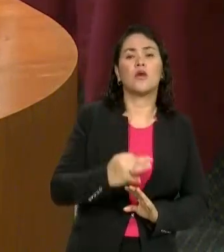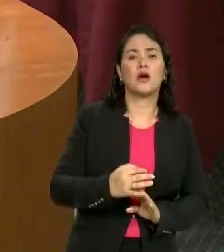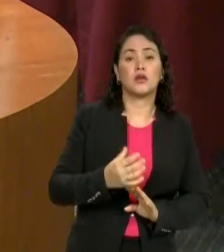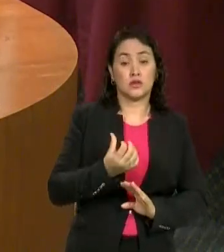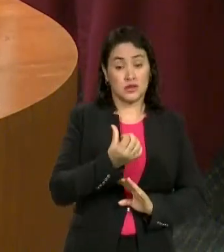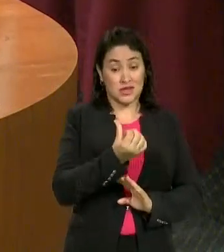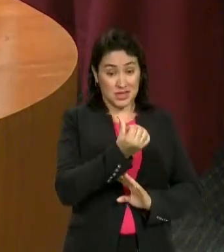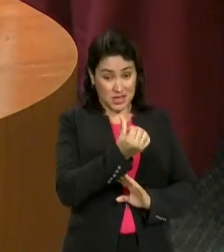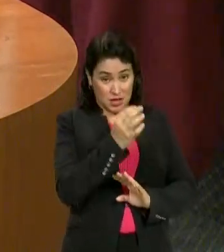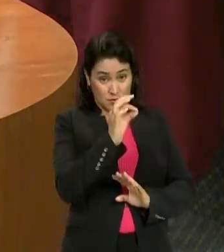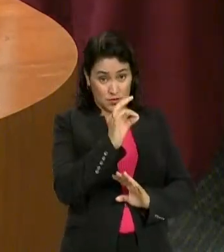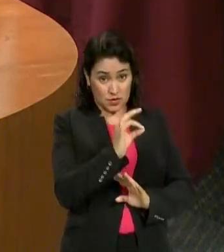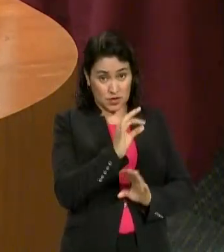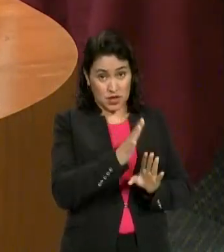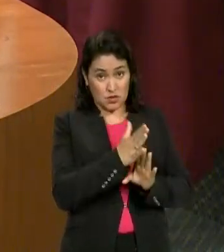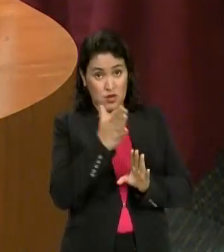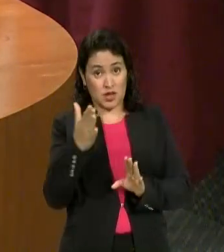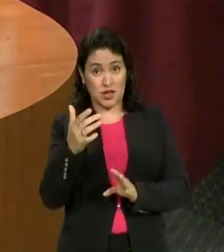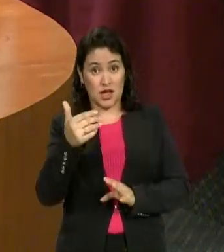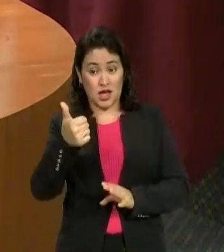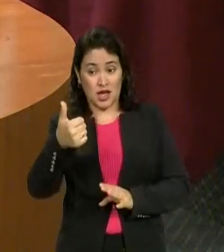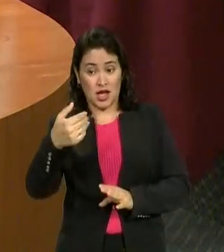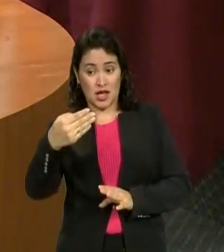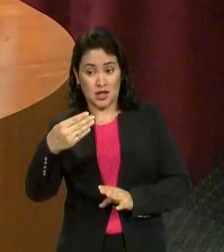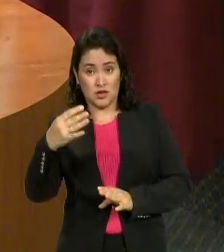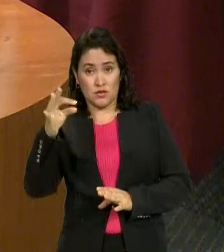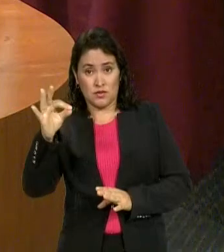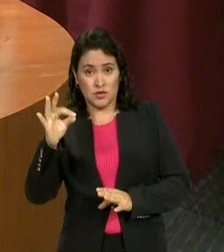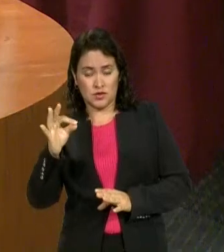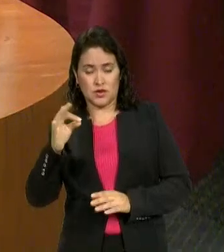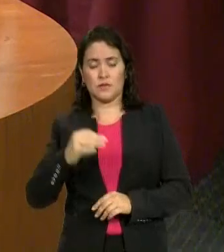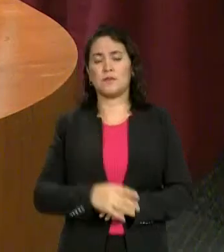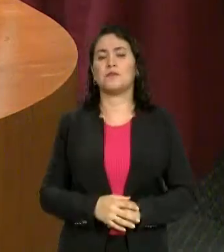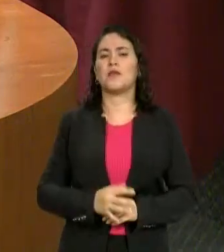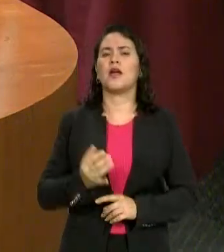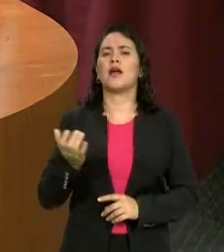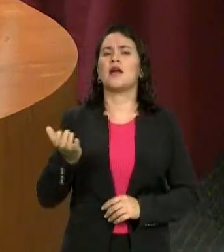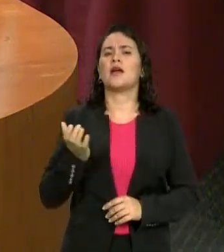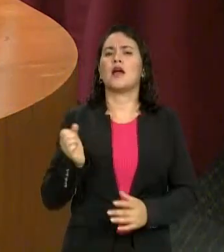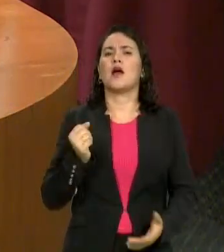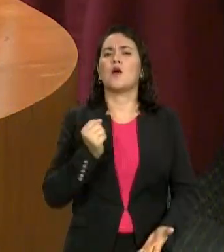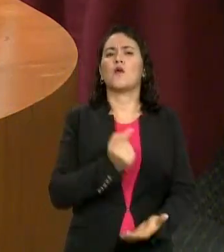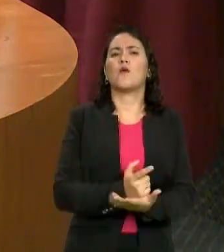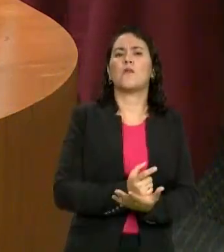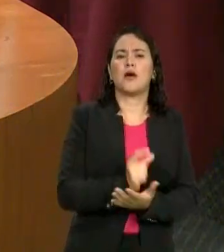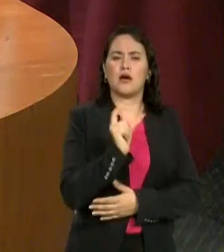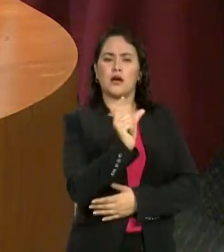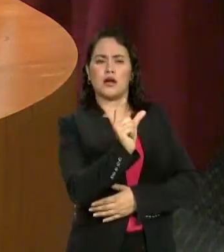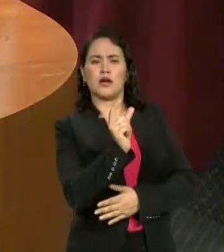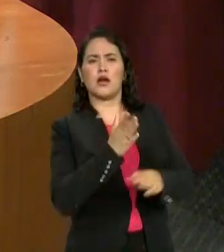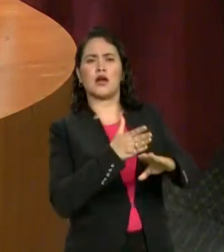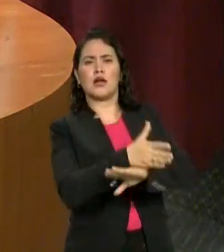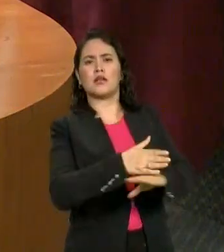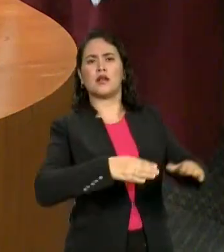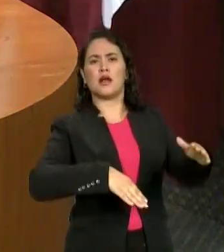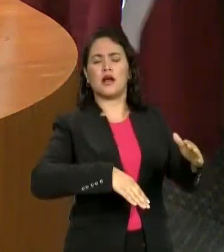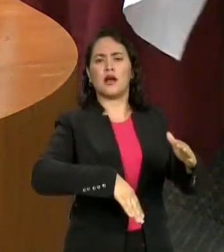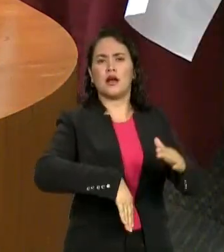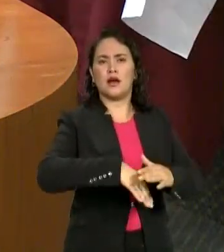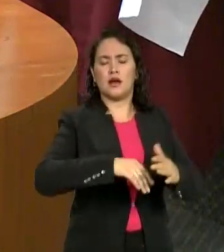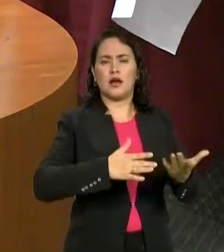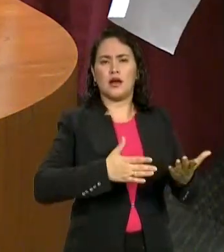14%. Quer comprar o ingresso do jogo do moto? É 4 a 6% a taxa de conveniência do